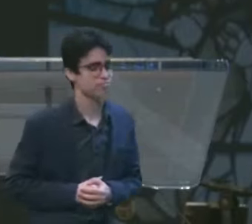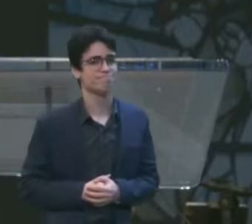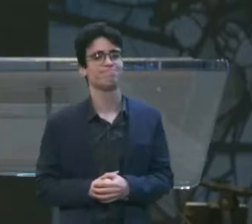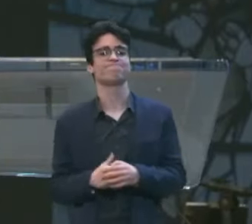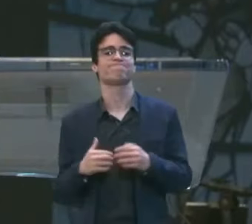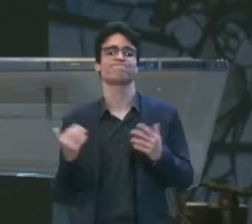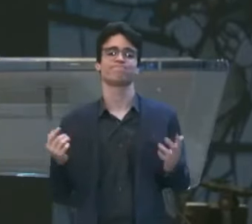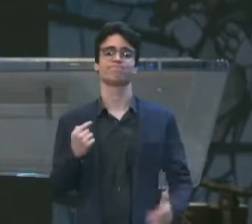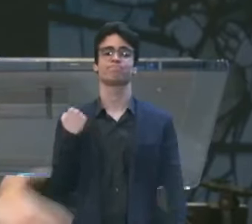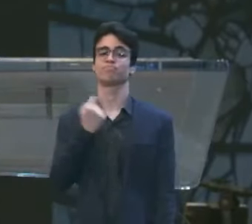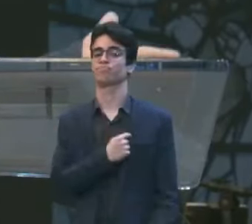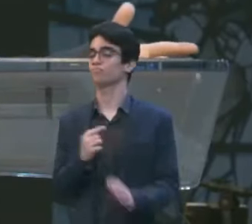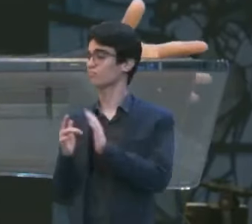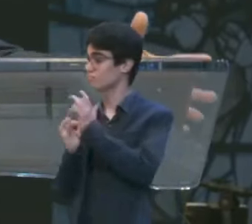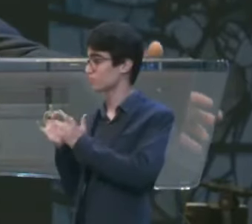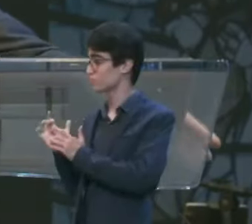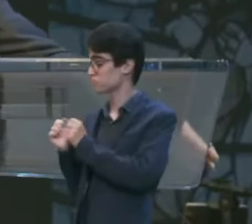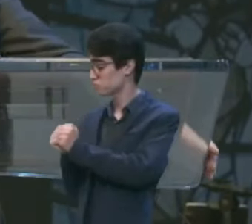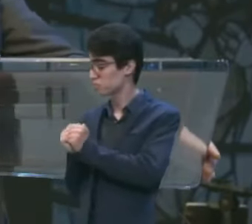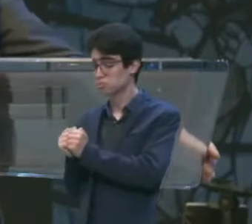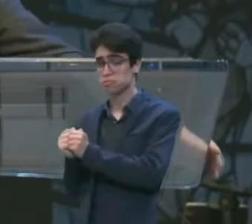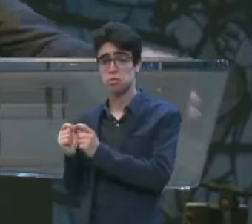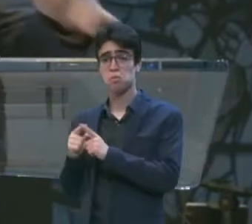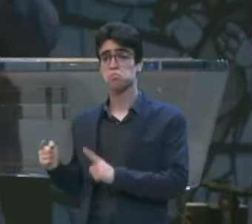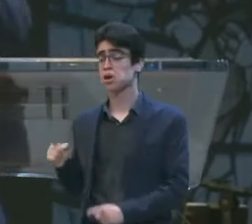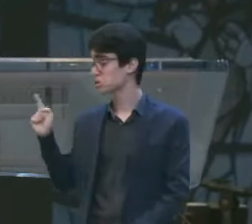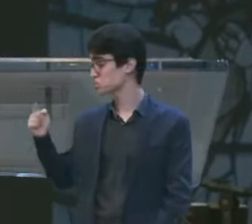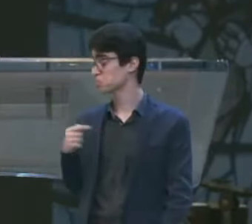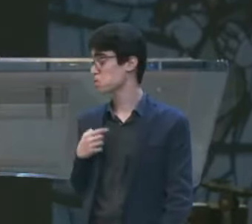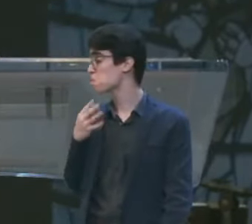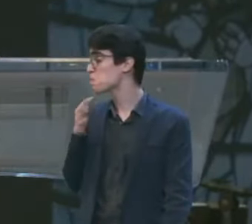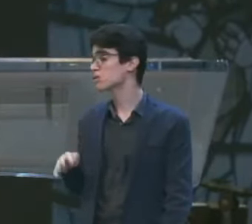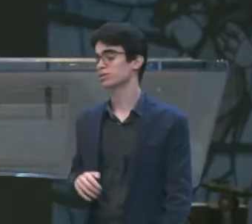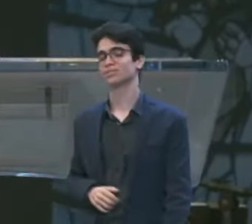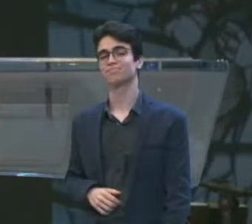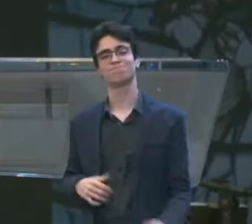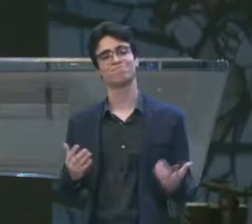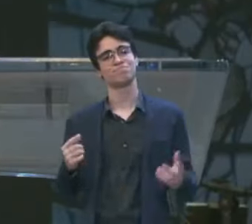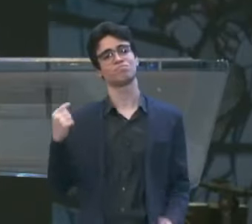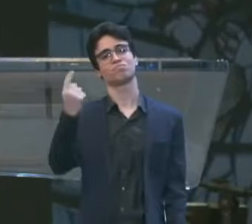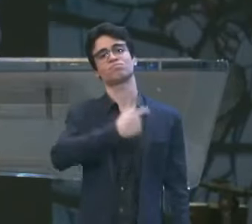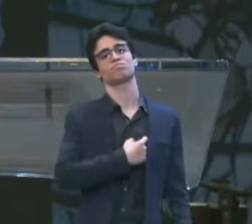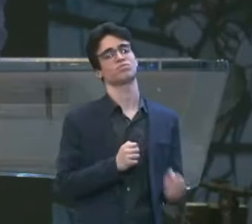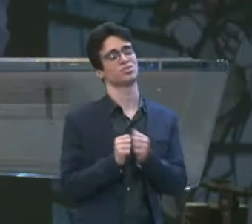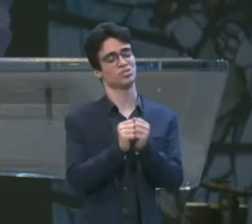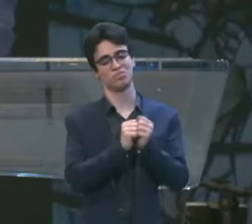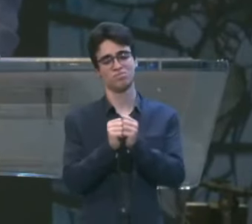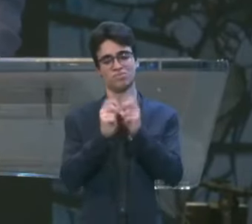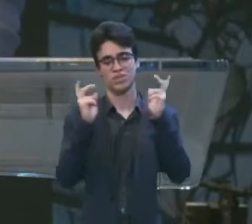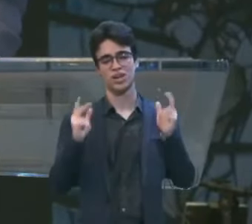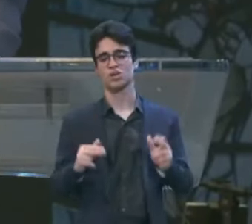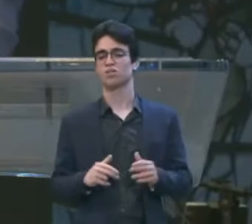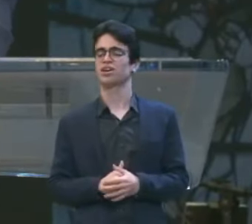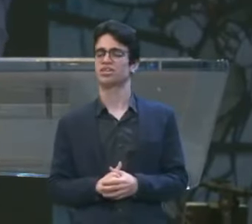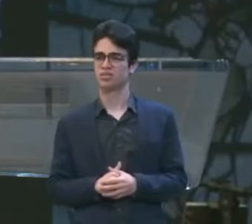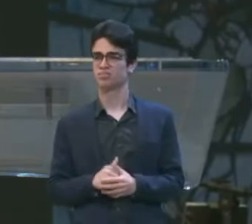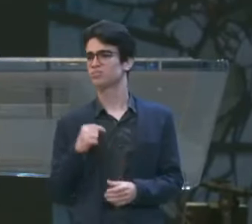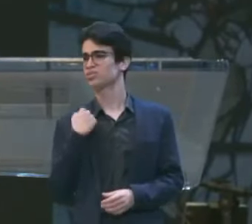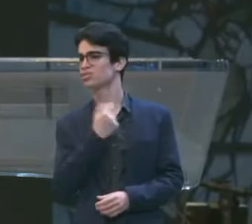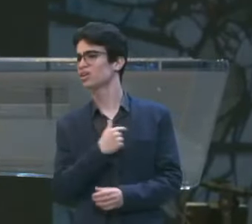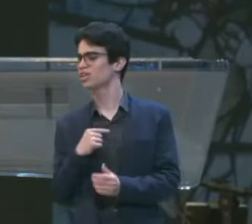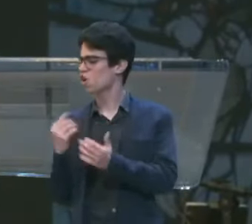Caminhando com Jesus, sem conhecer a Jesus. Na vida da igreja também é assim, irmãos. Nós conversamos com